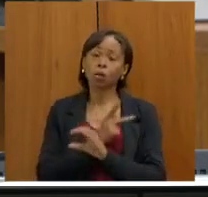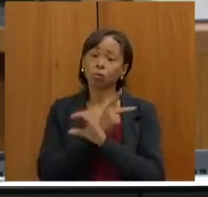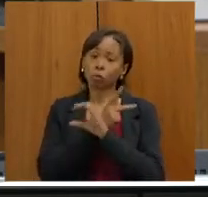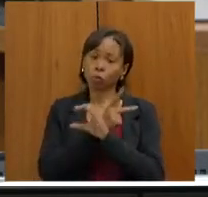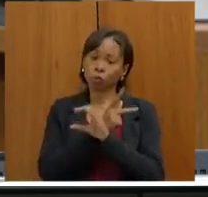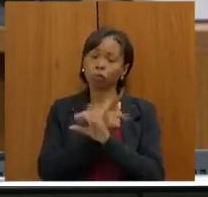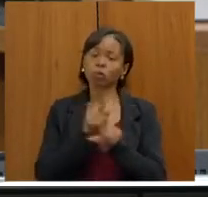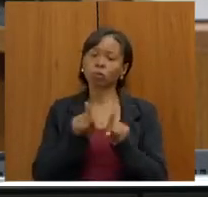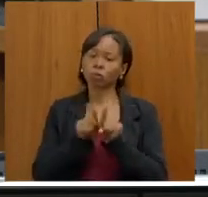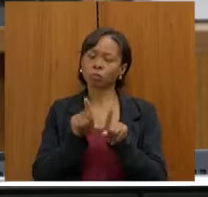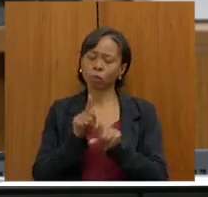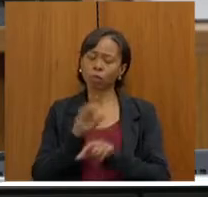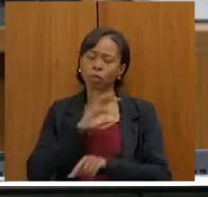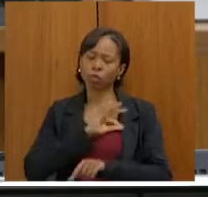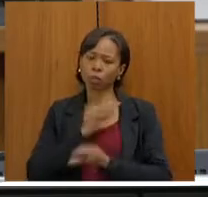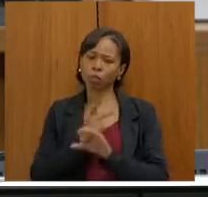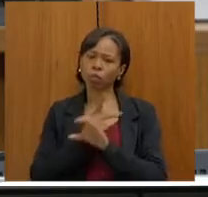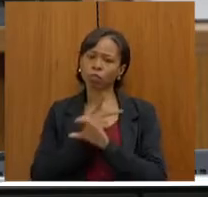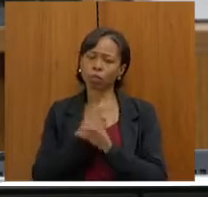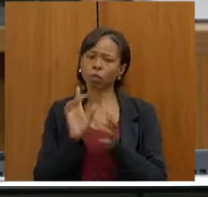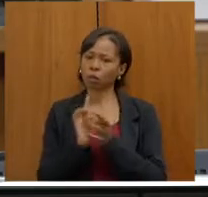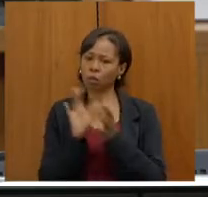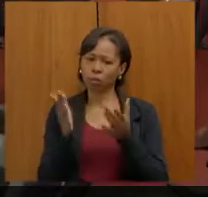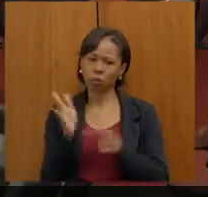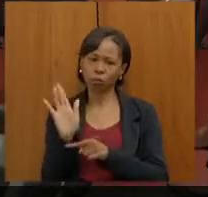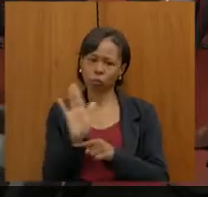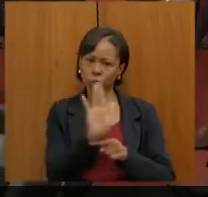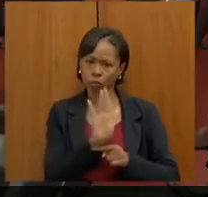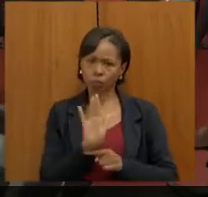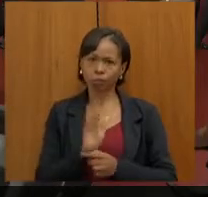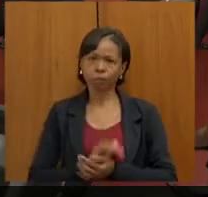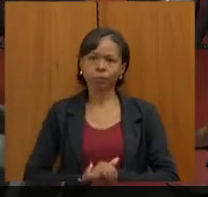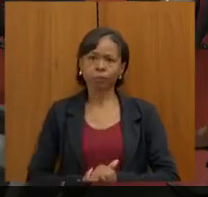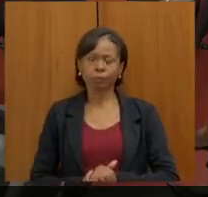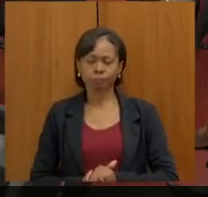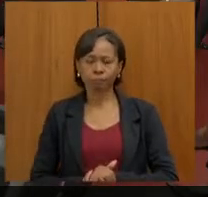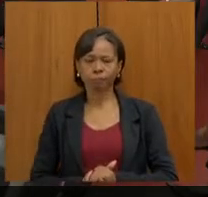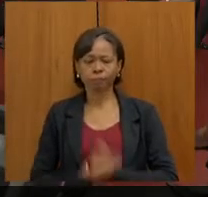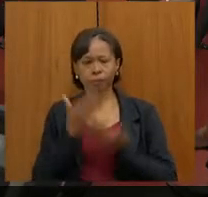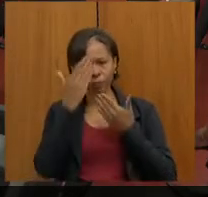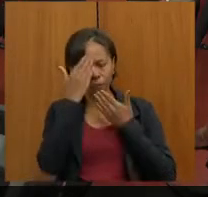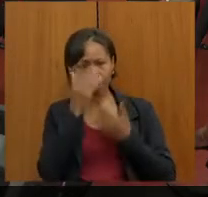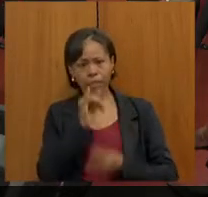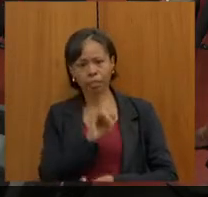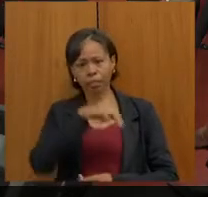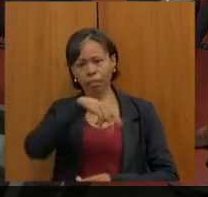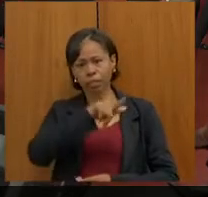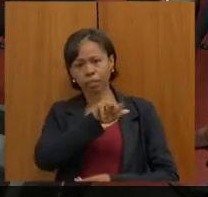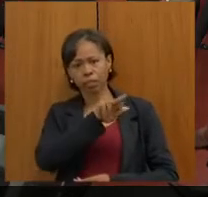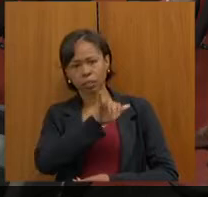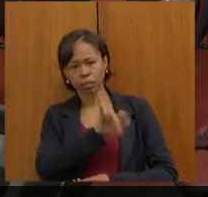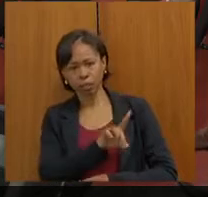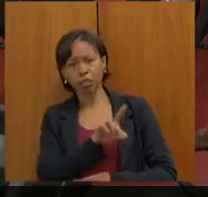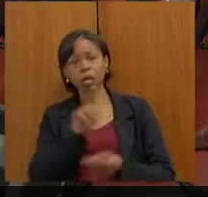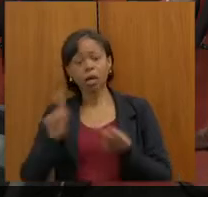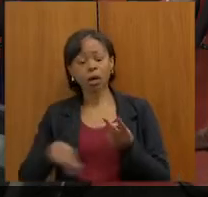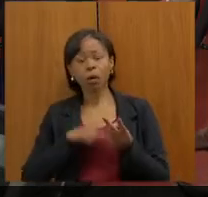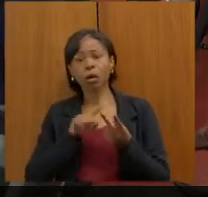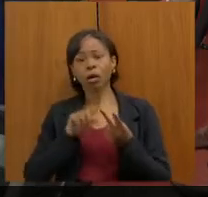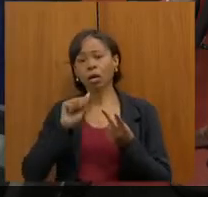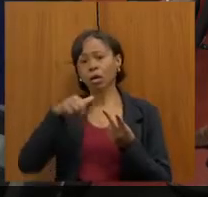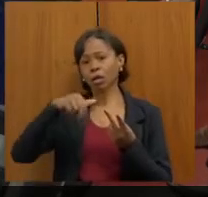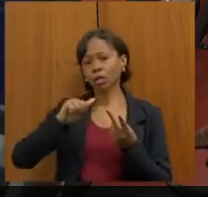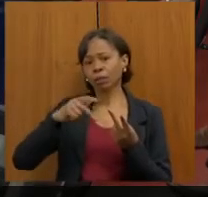também está à disposição de todos nós o é muito obrigado Dra Ingrid agora eu passo a palavra doutora